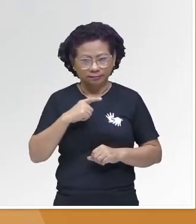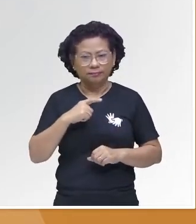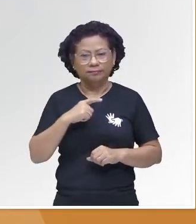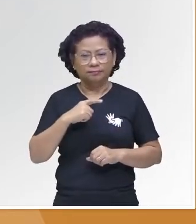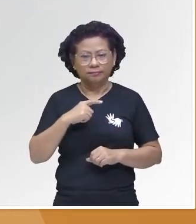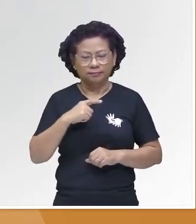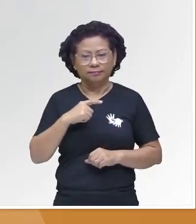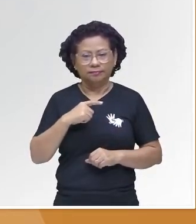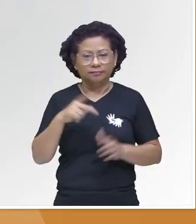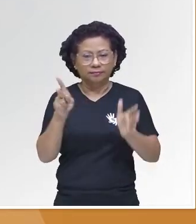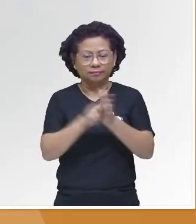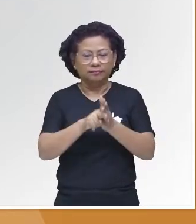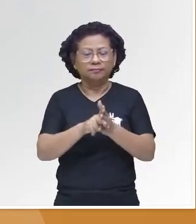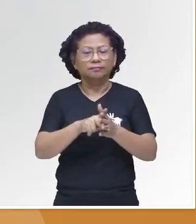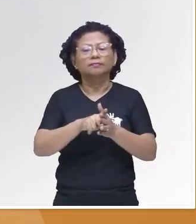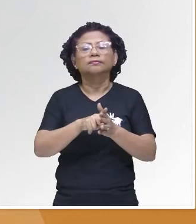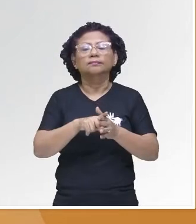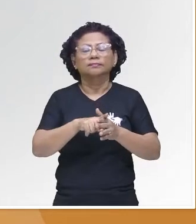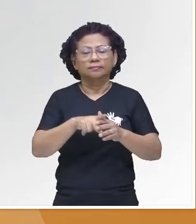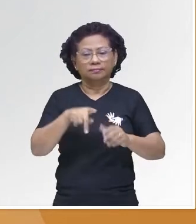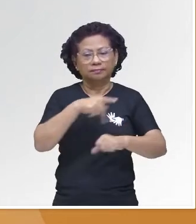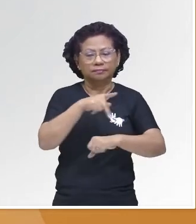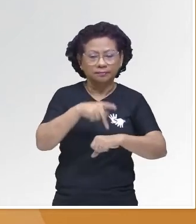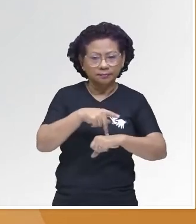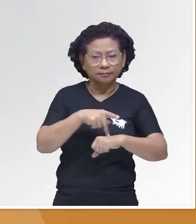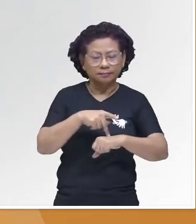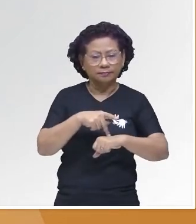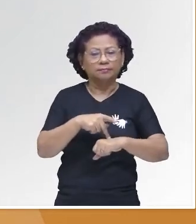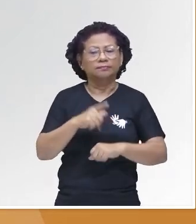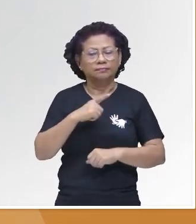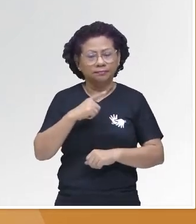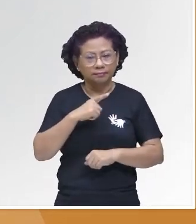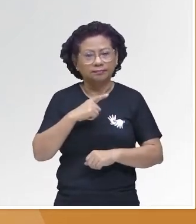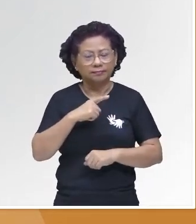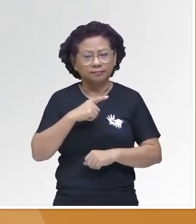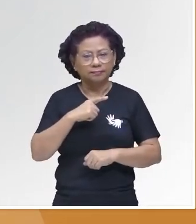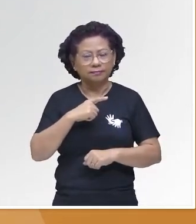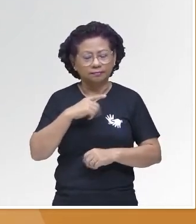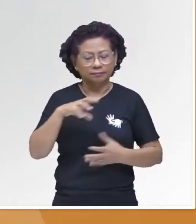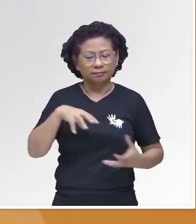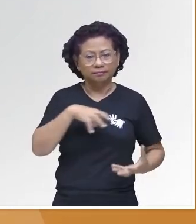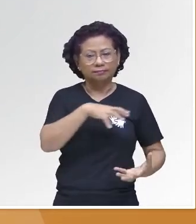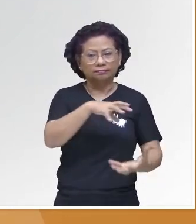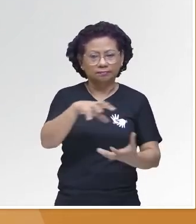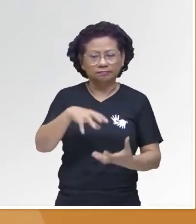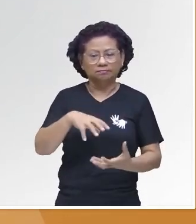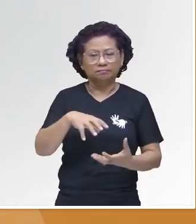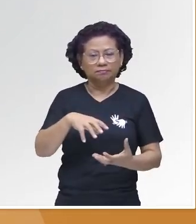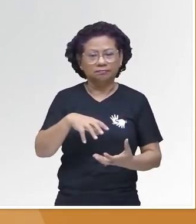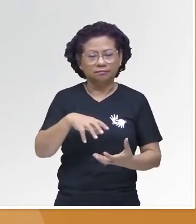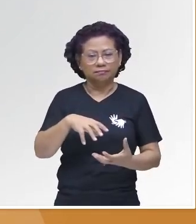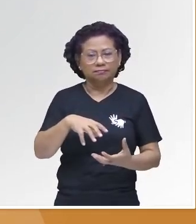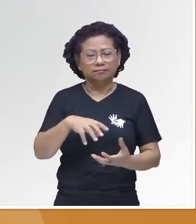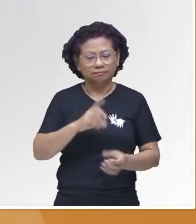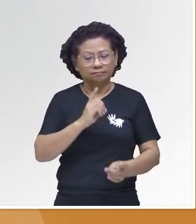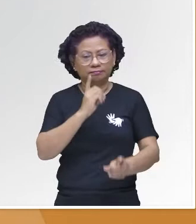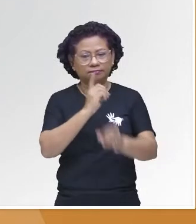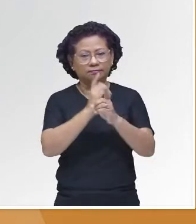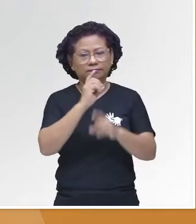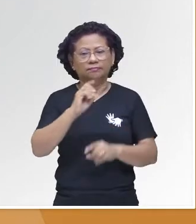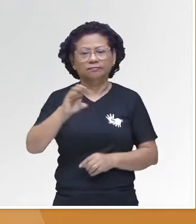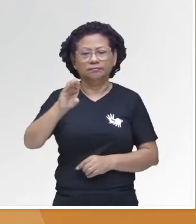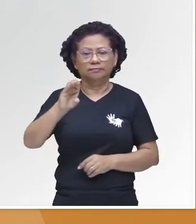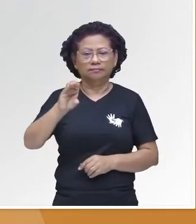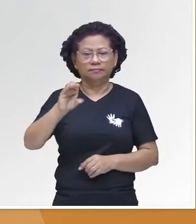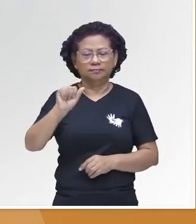desenvolvidos. Okay? Então, esses são os principais produtores mundiais de carvão mineral, ok? Outra